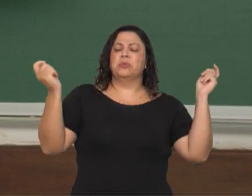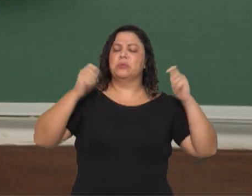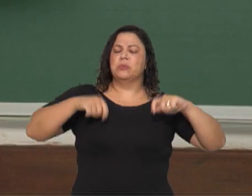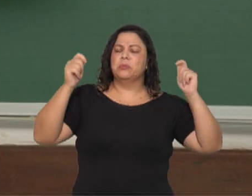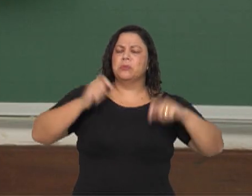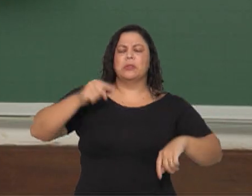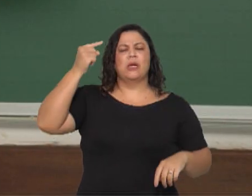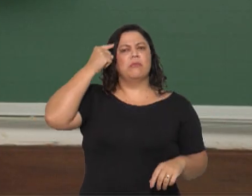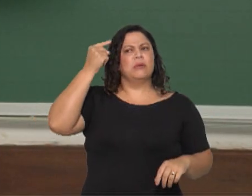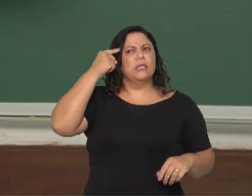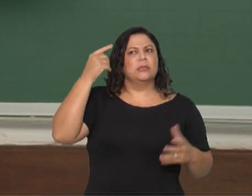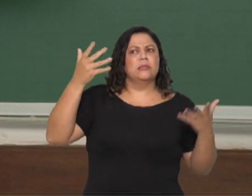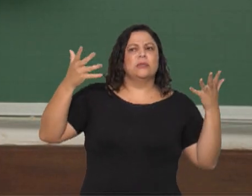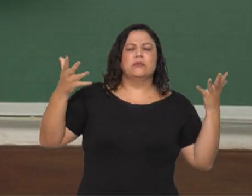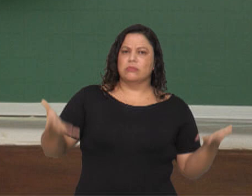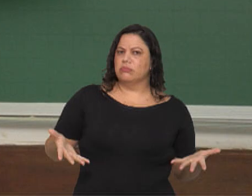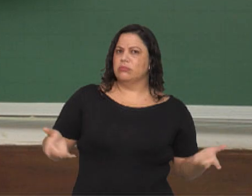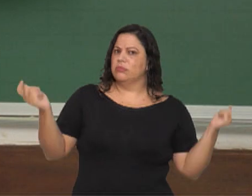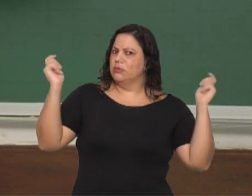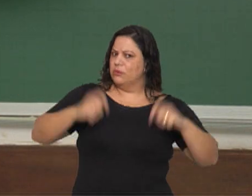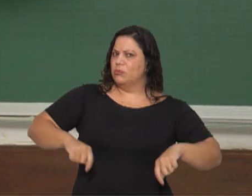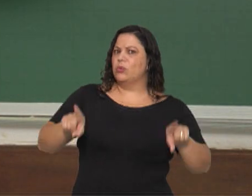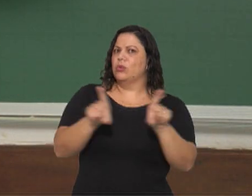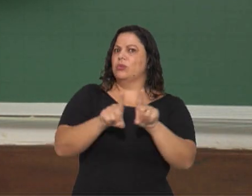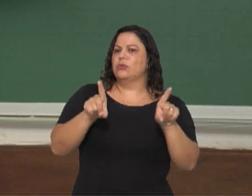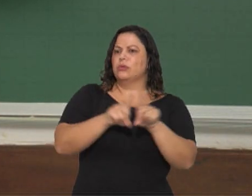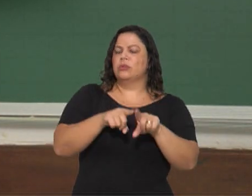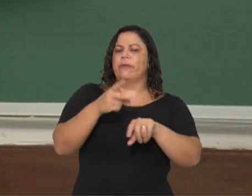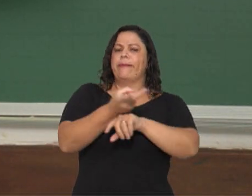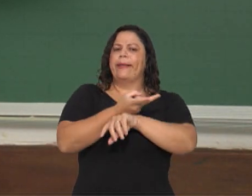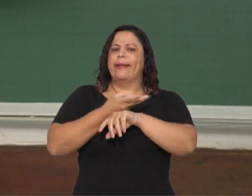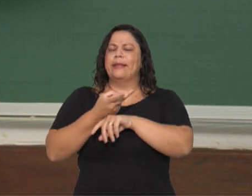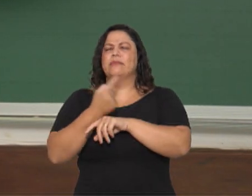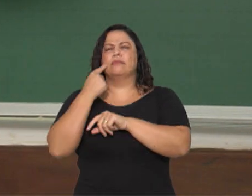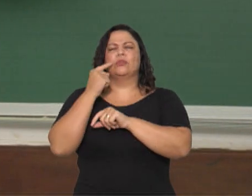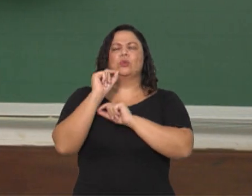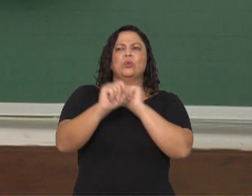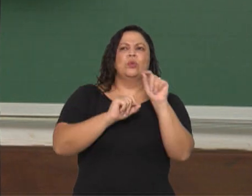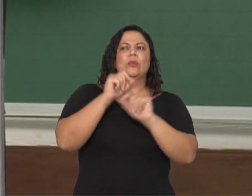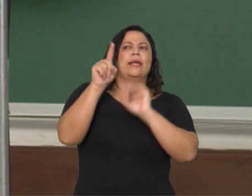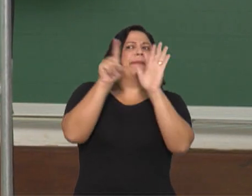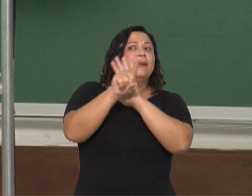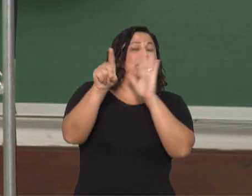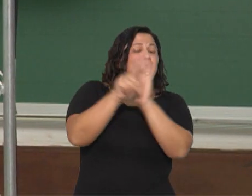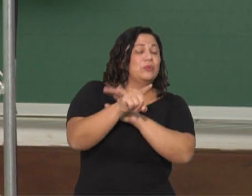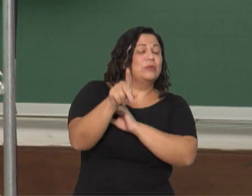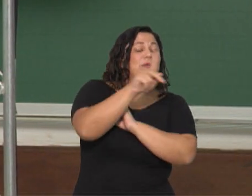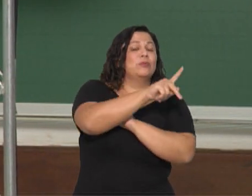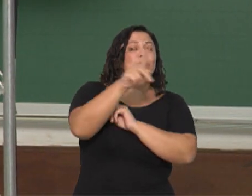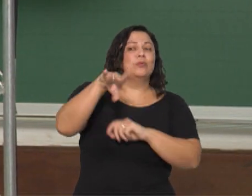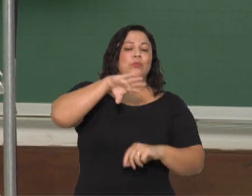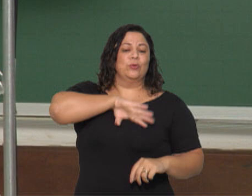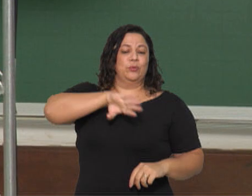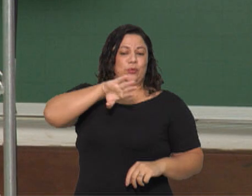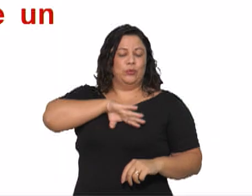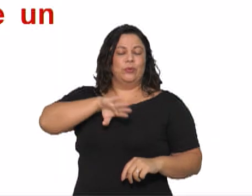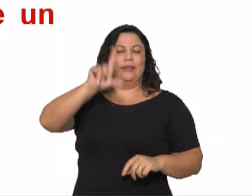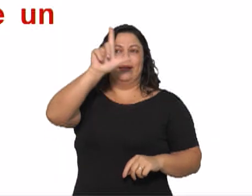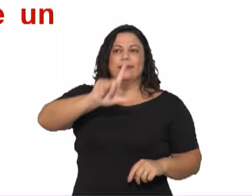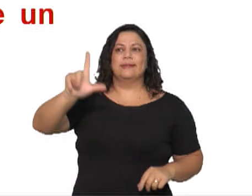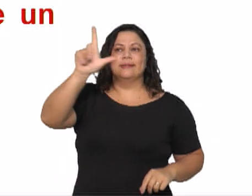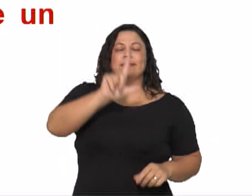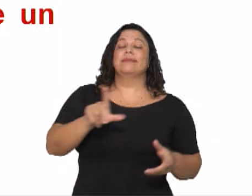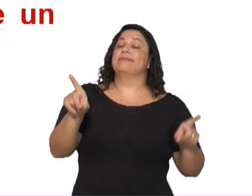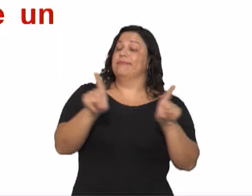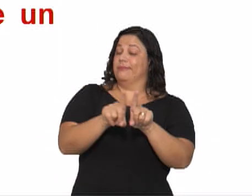pensamos sobre intertextualidade? Vocês podem também recorrer aos professores de língua portuguesa, que trabalham com literatura também, ok?